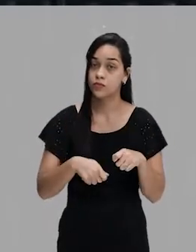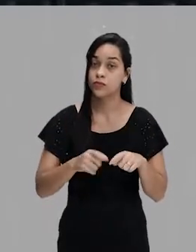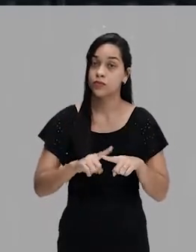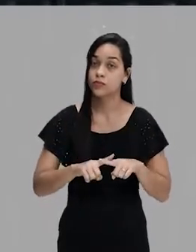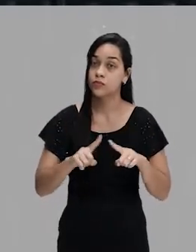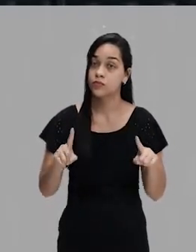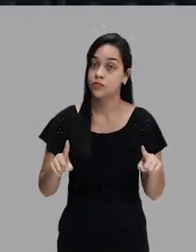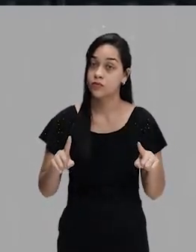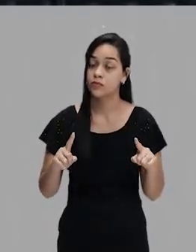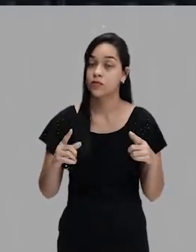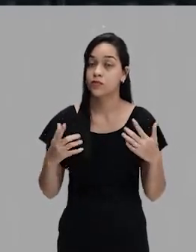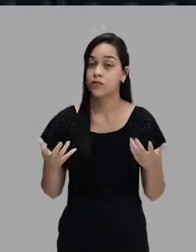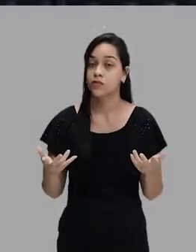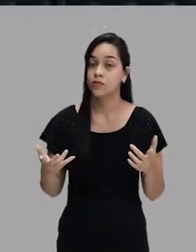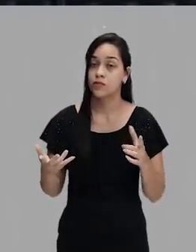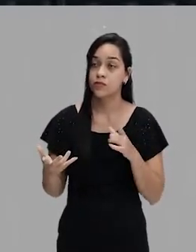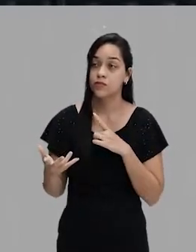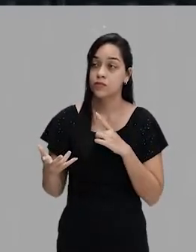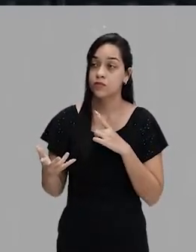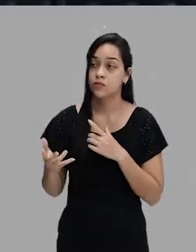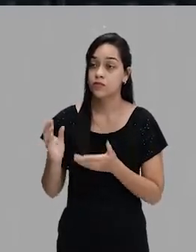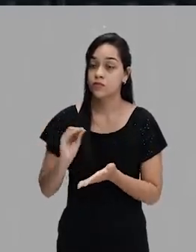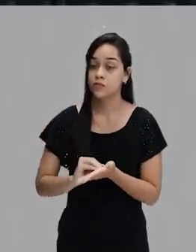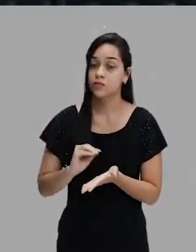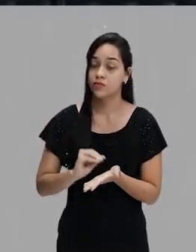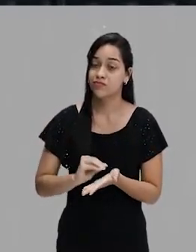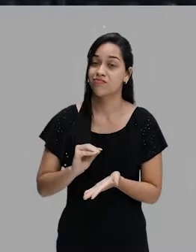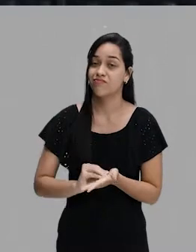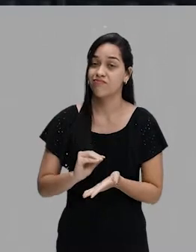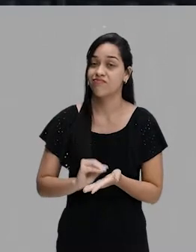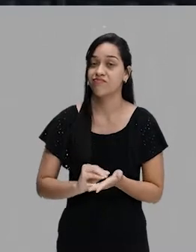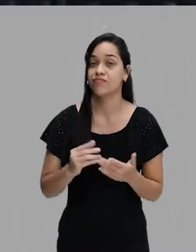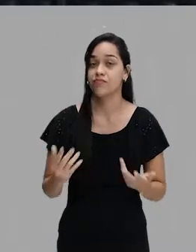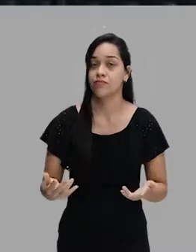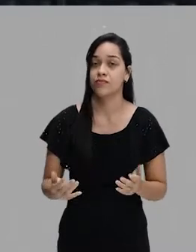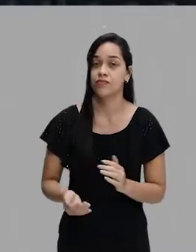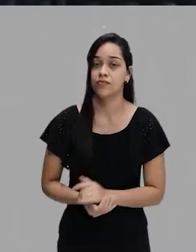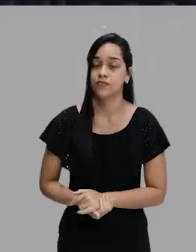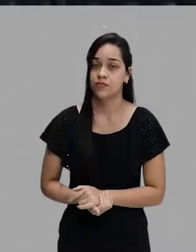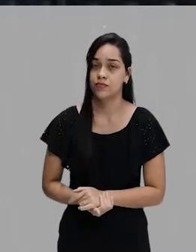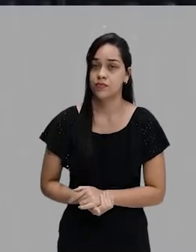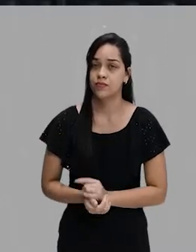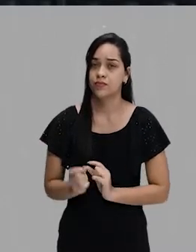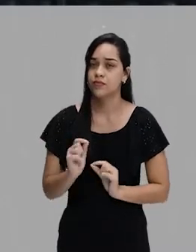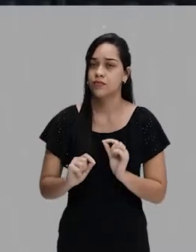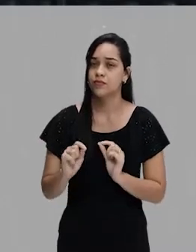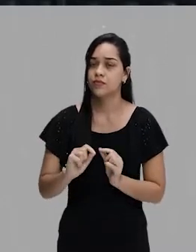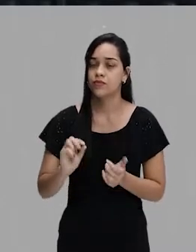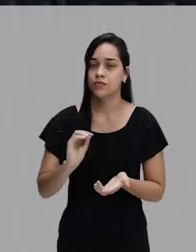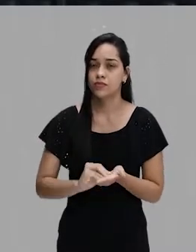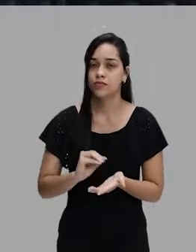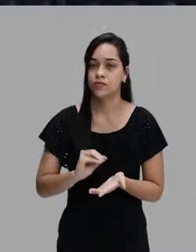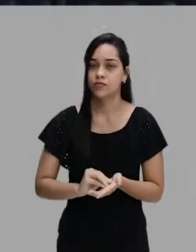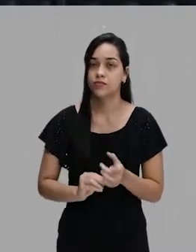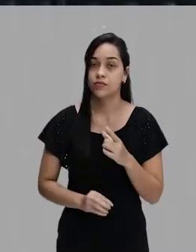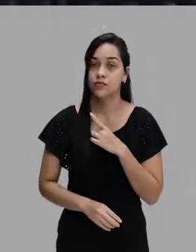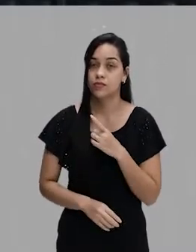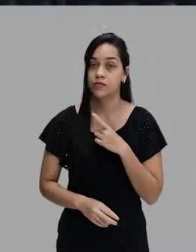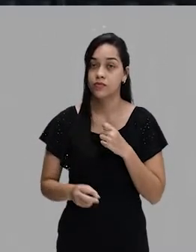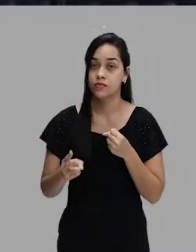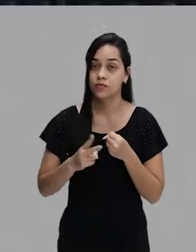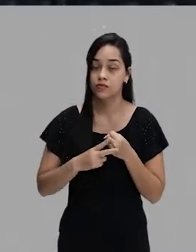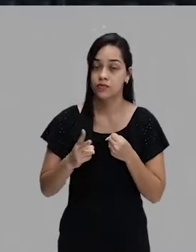Só que falta alguma coisa nesta oração. O que está faltando aqui? Eu tenho um